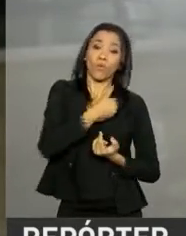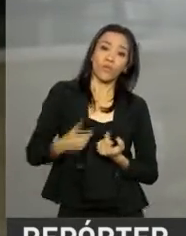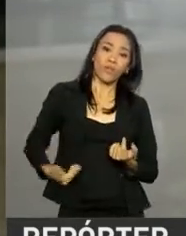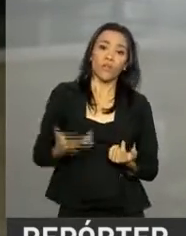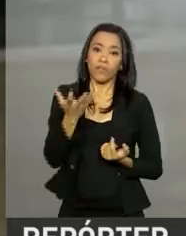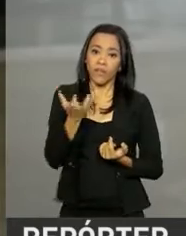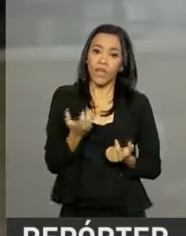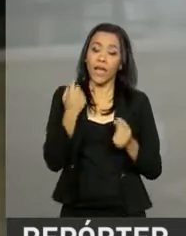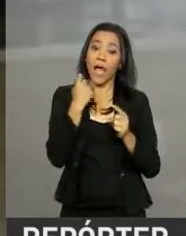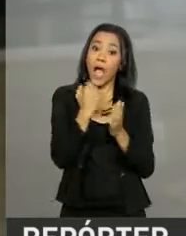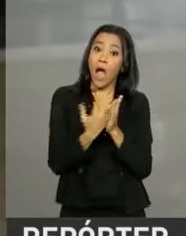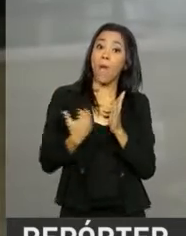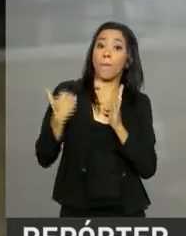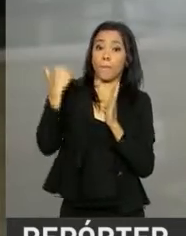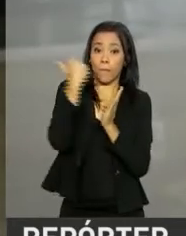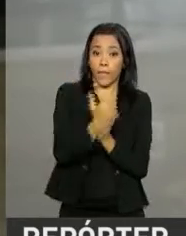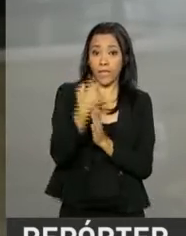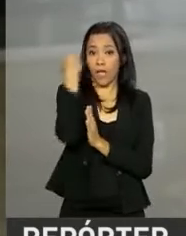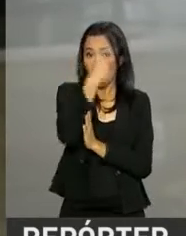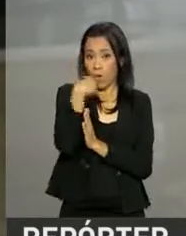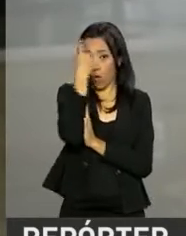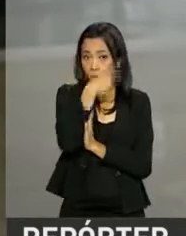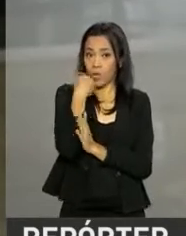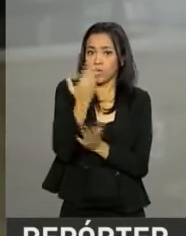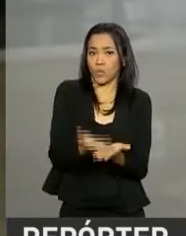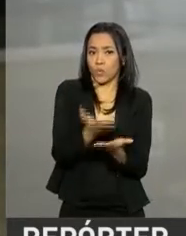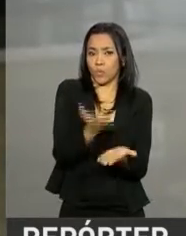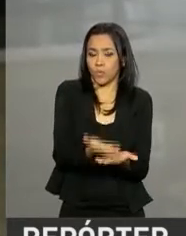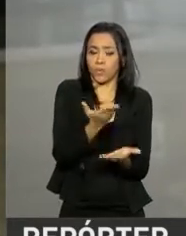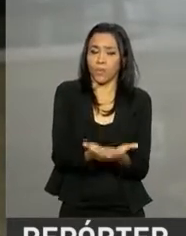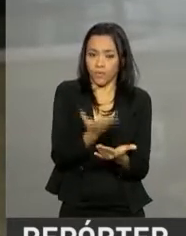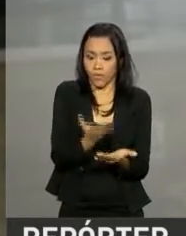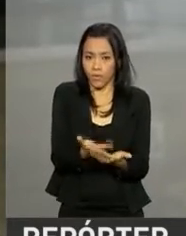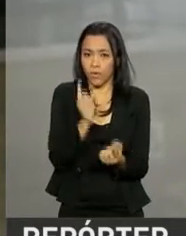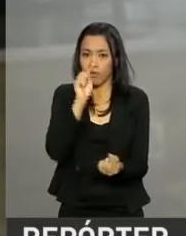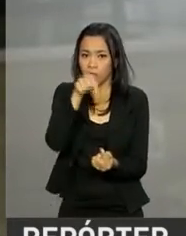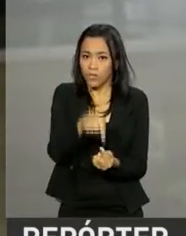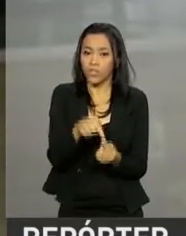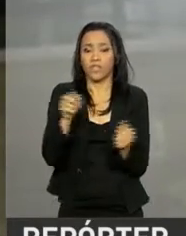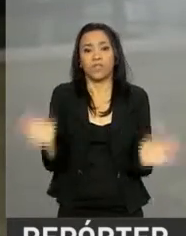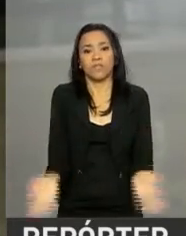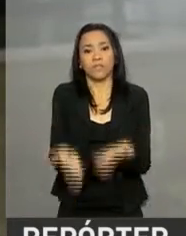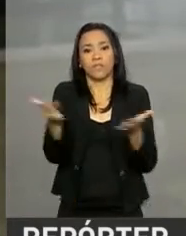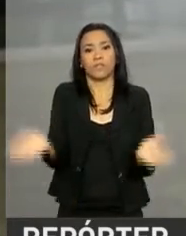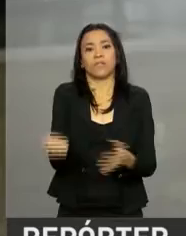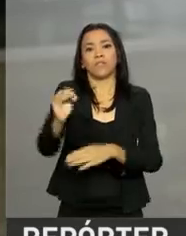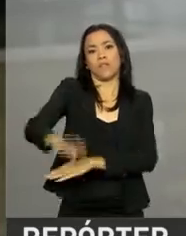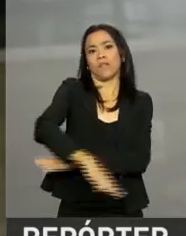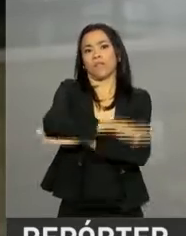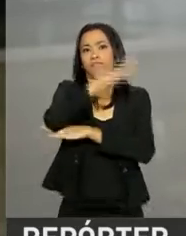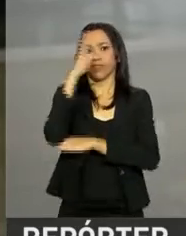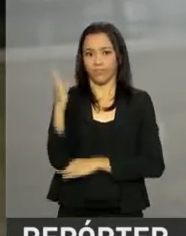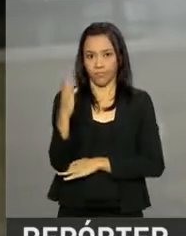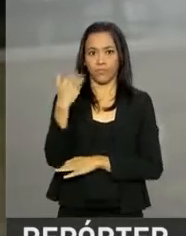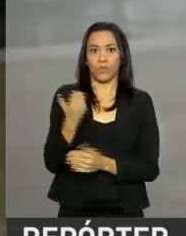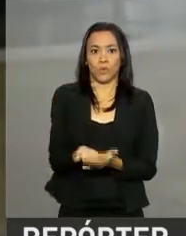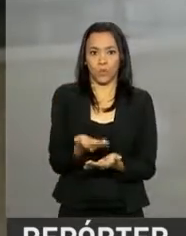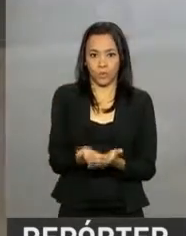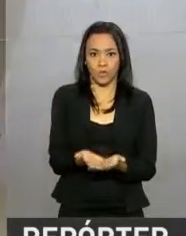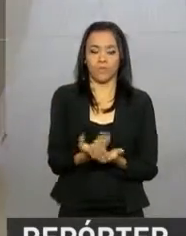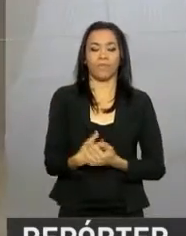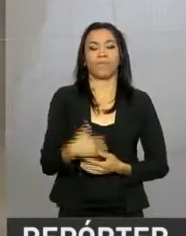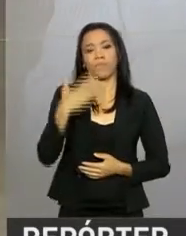de horas dentro de sala de aula estimulando a educação em tempo integral nas escolas renato volta com